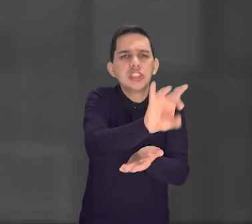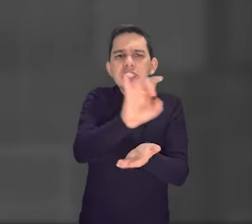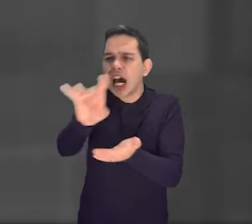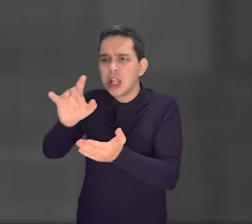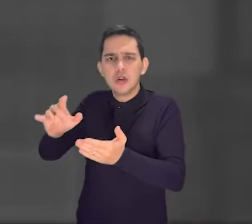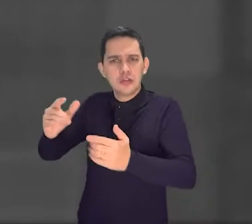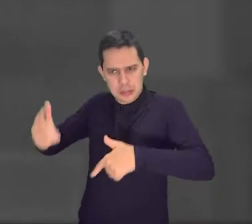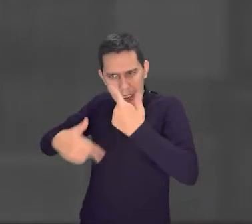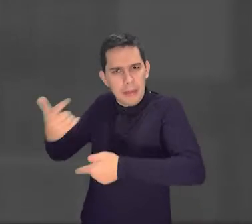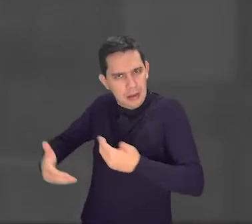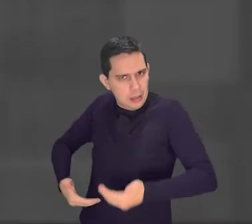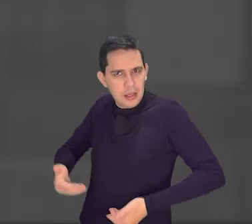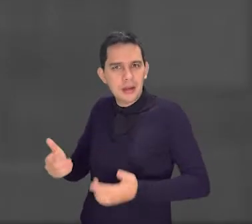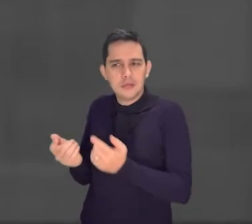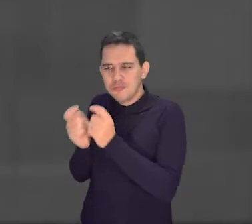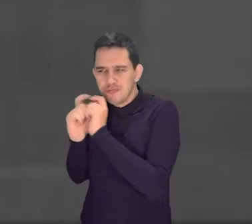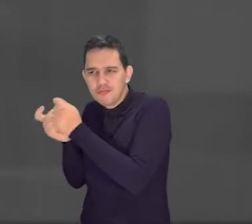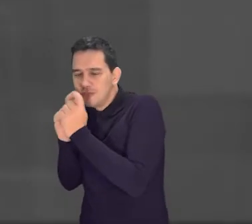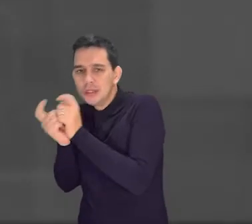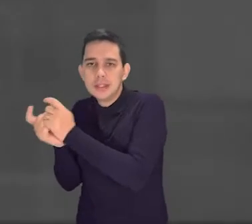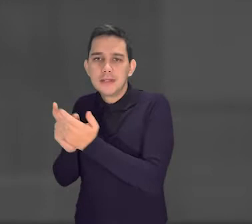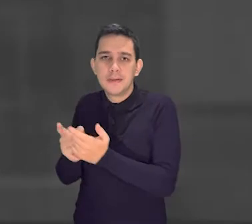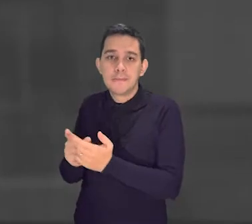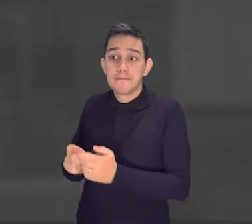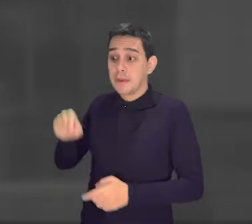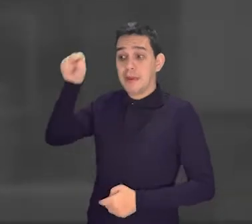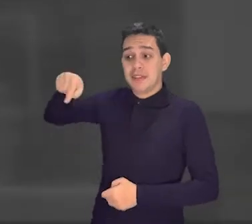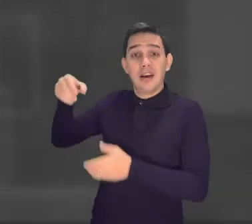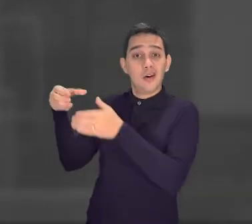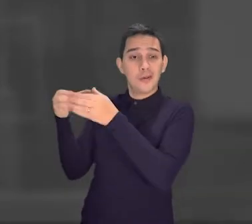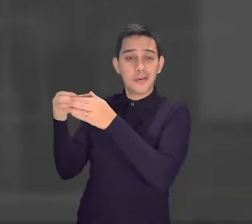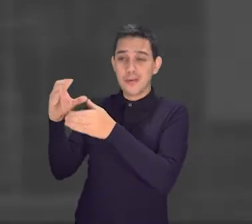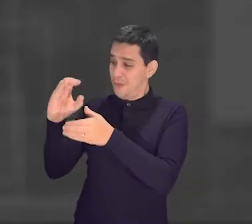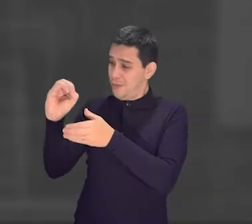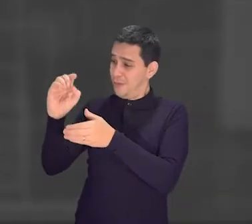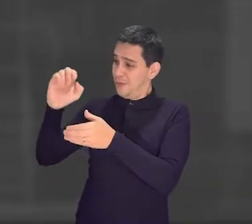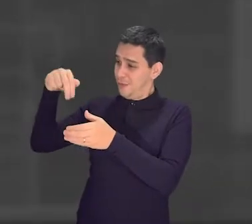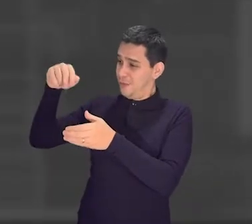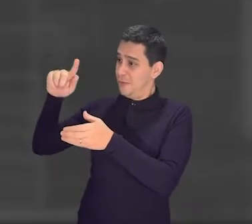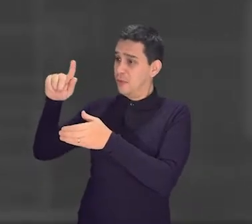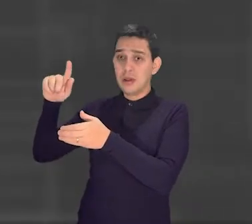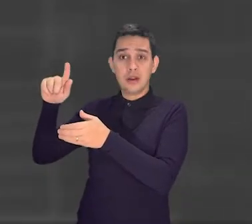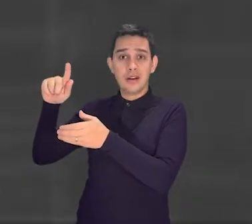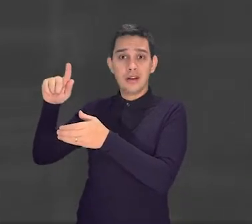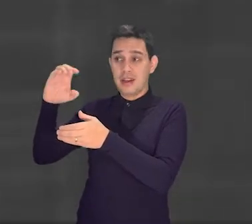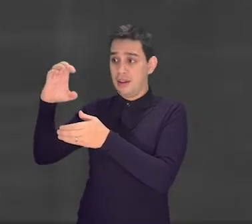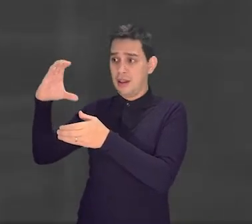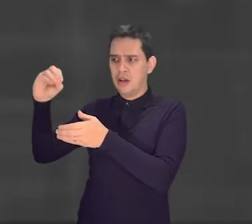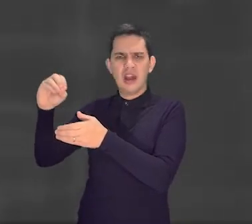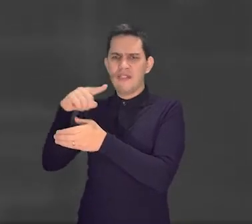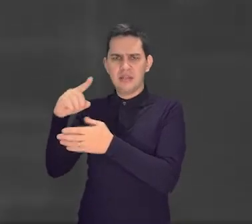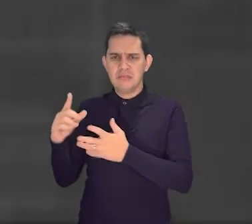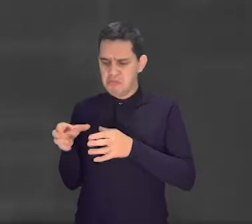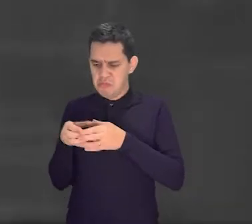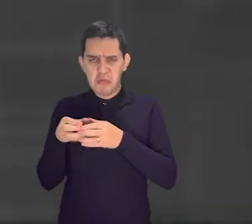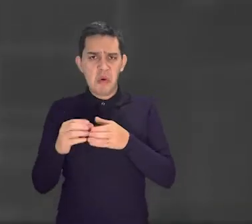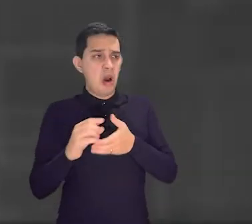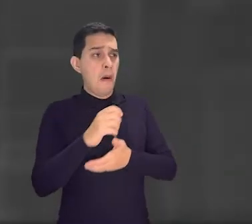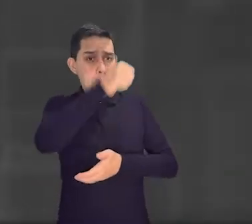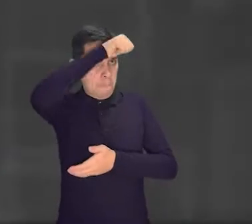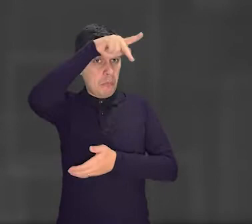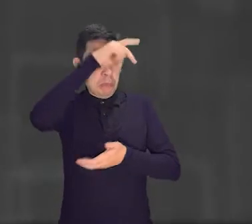que está também em atraso. Alega a ONG contratada que ela não vem